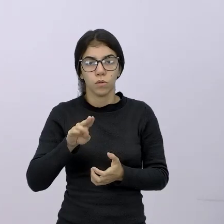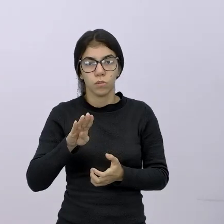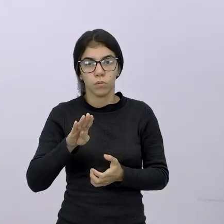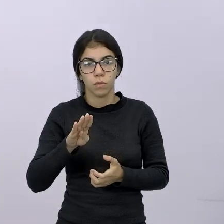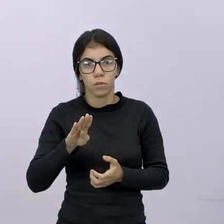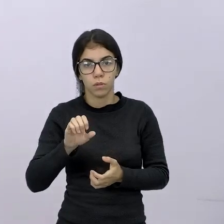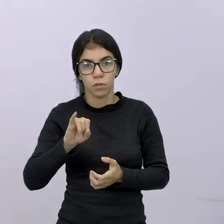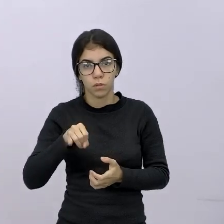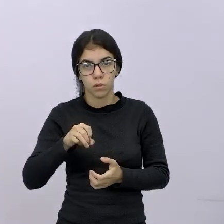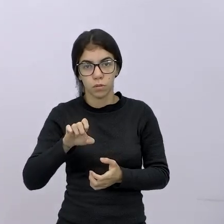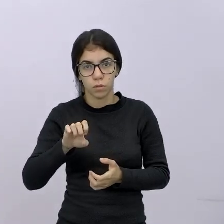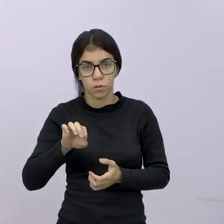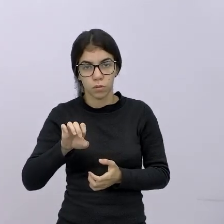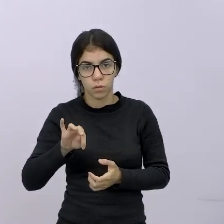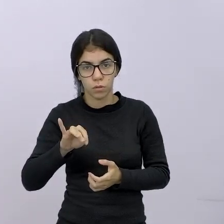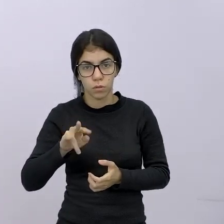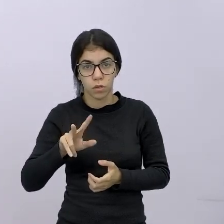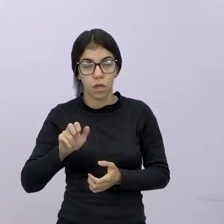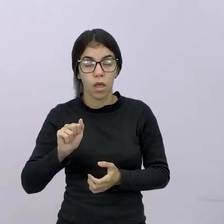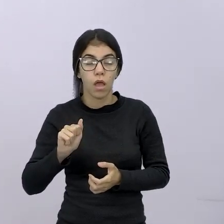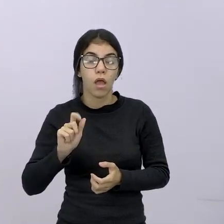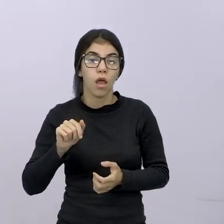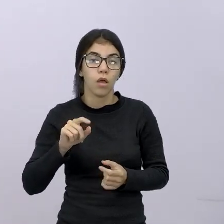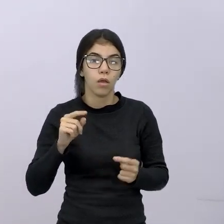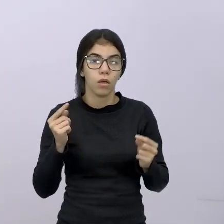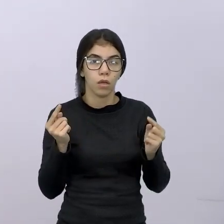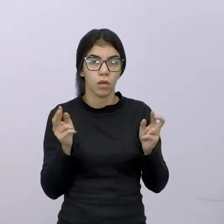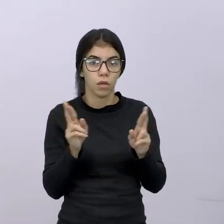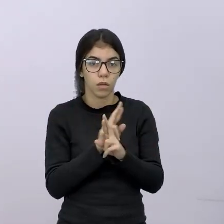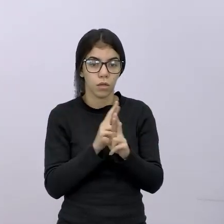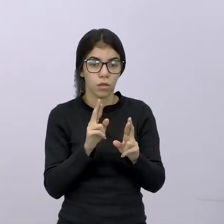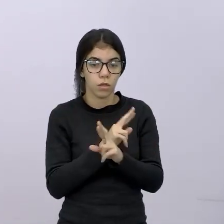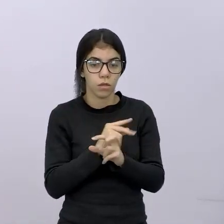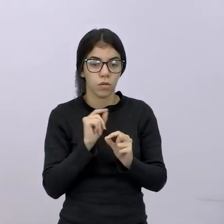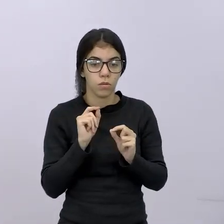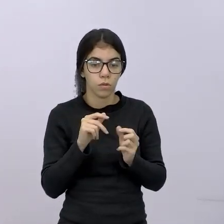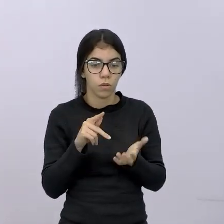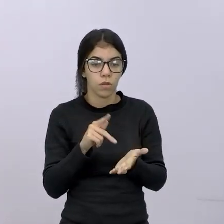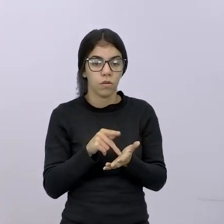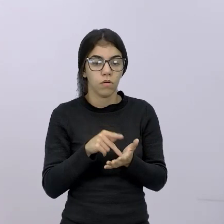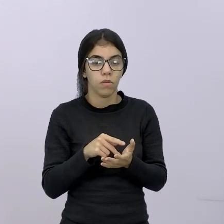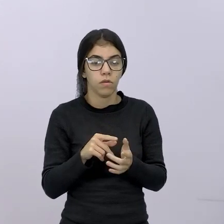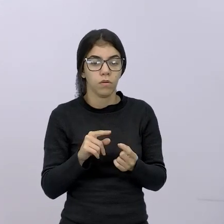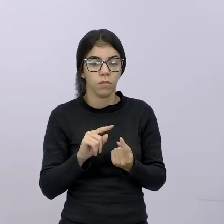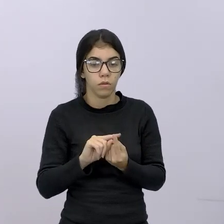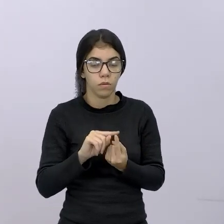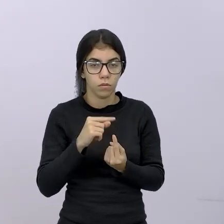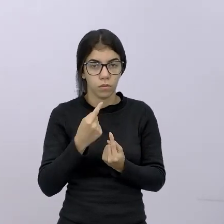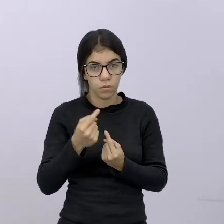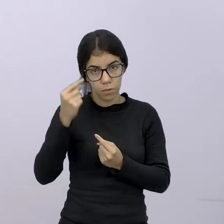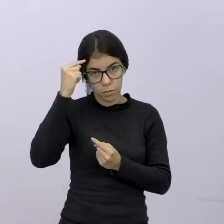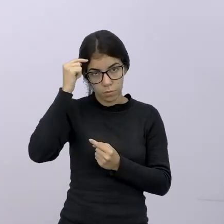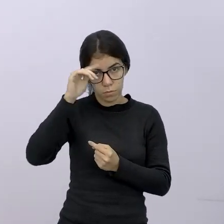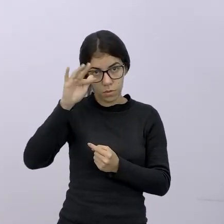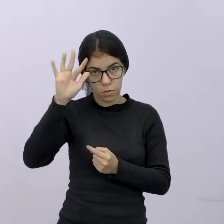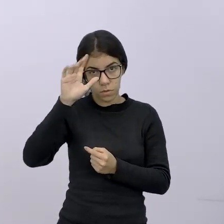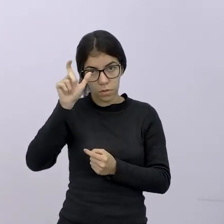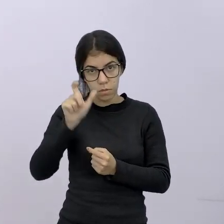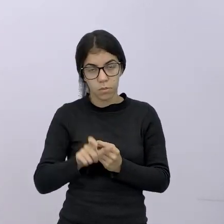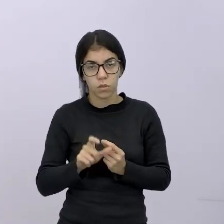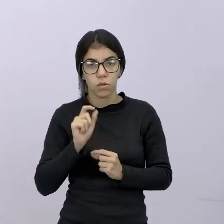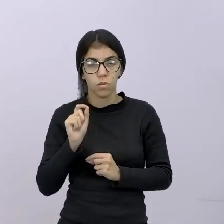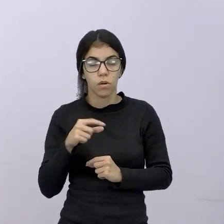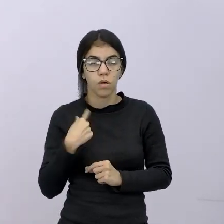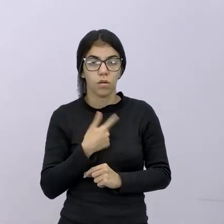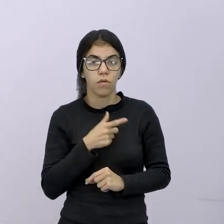portanto. Então existe essa correlação da verdade, né? Só que daí, então, pensando no sujeito, a gente vai